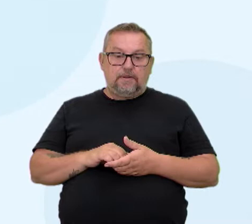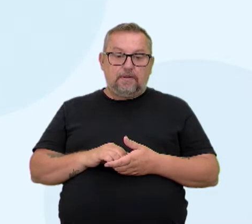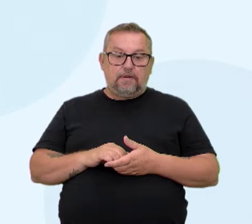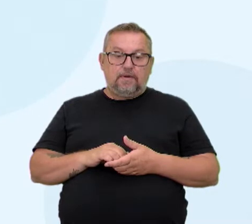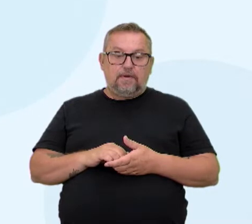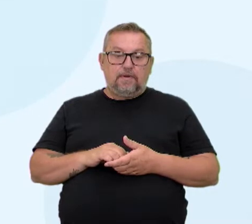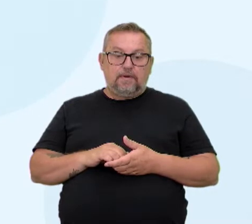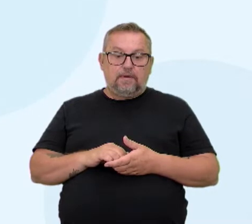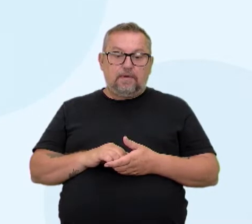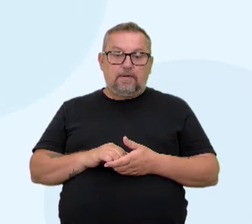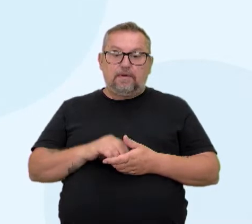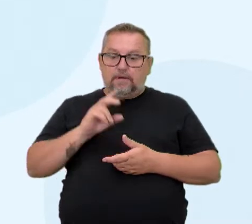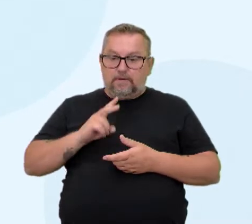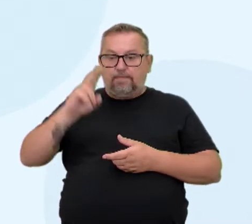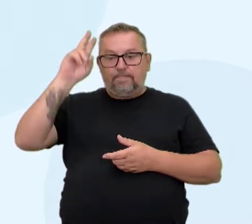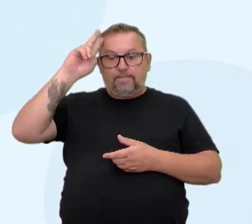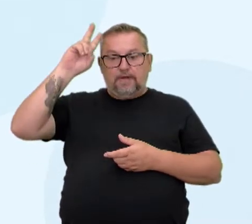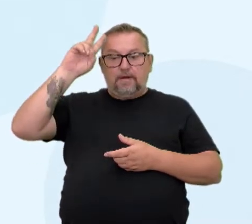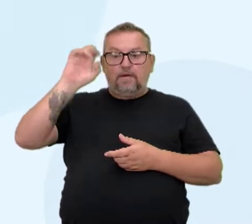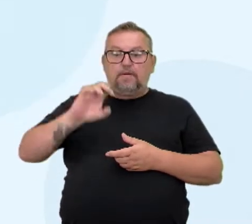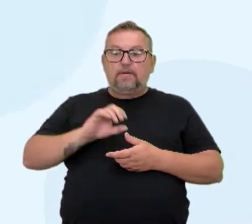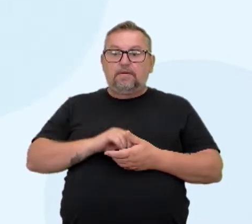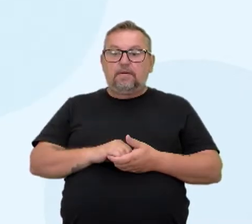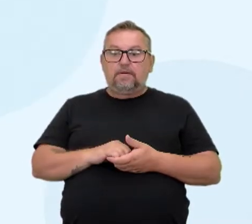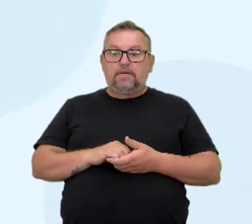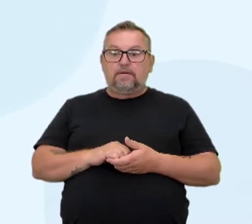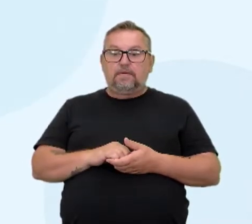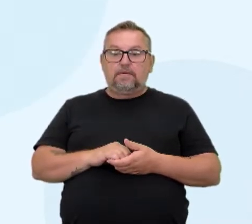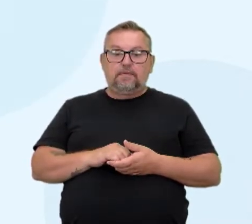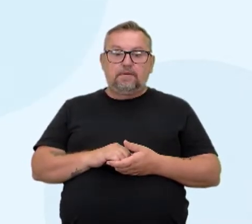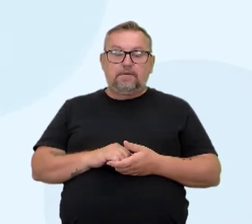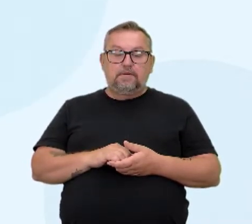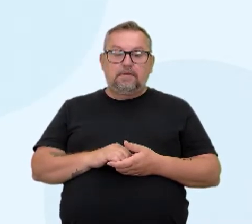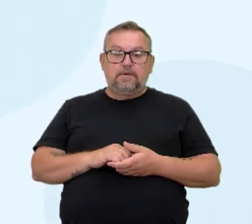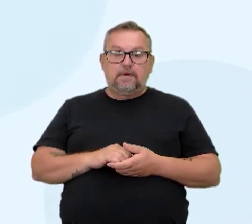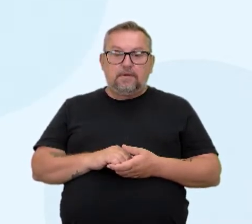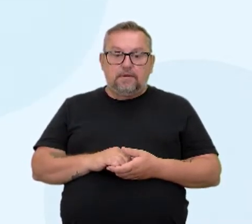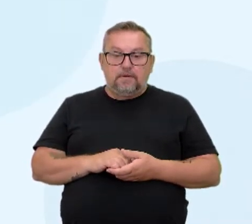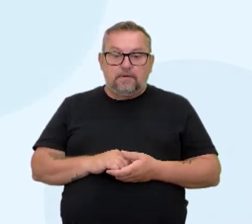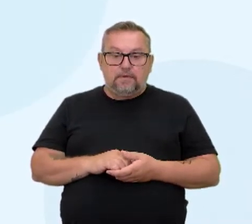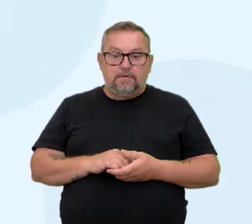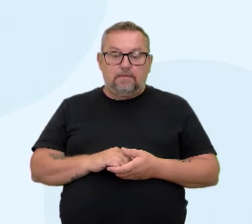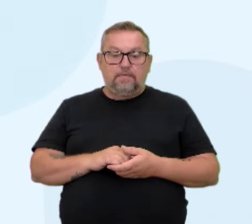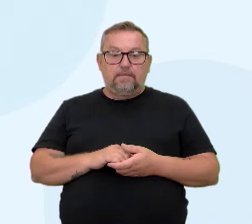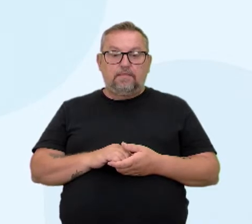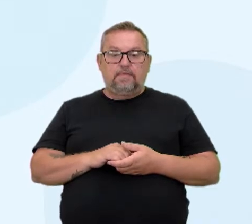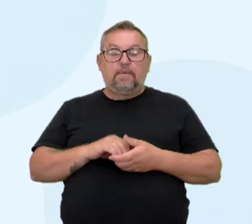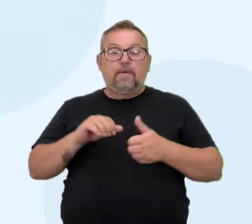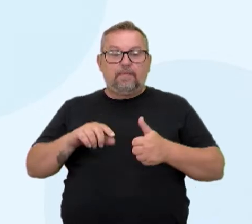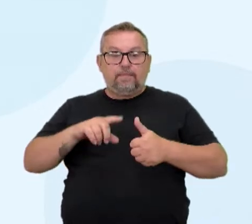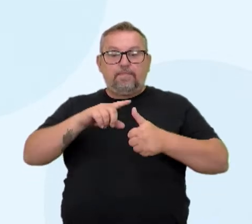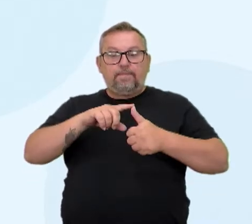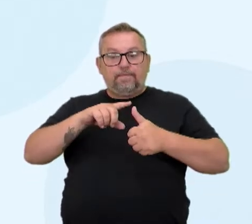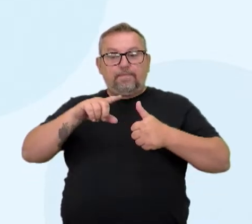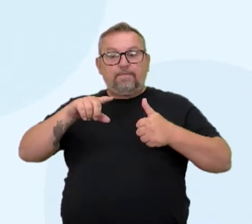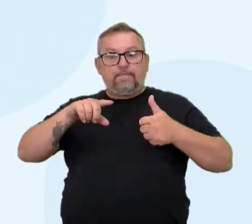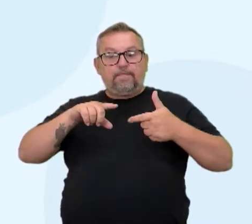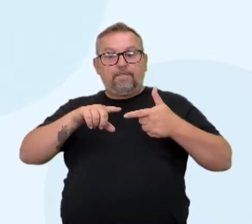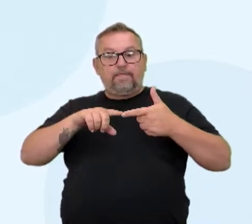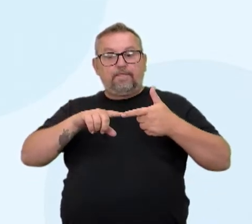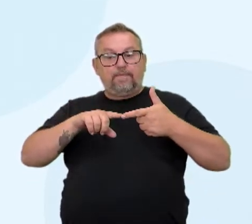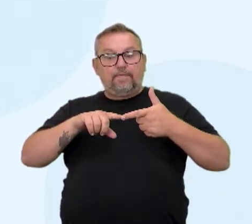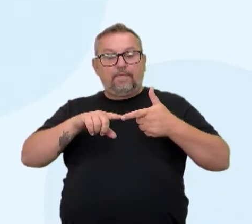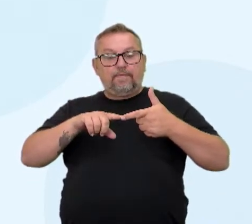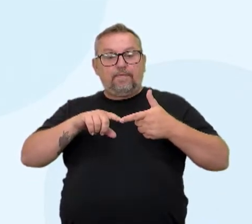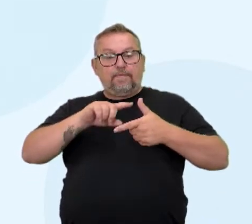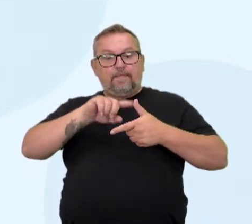central, vou sempre estar lembrando isso. E aqui, as ramificações primárias.